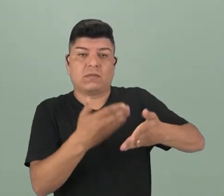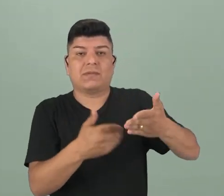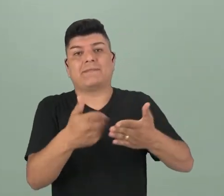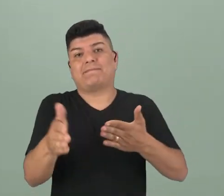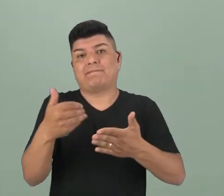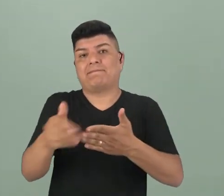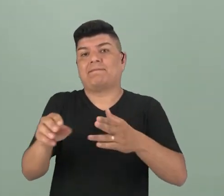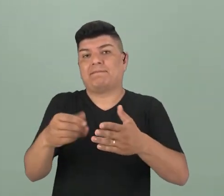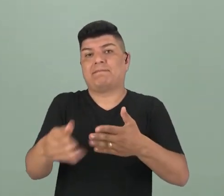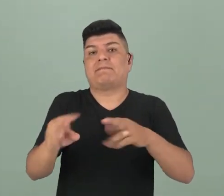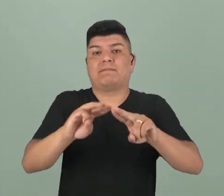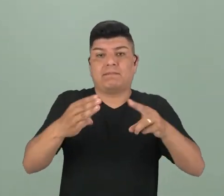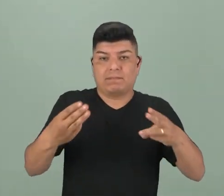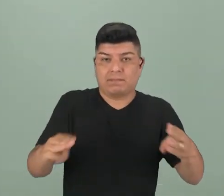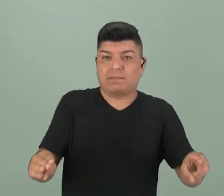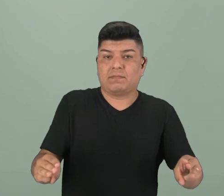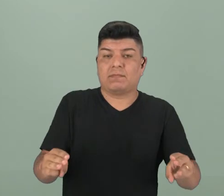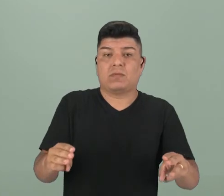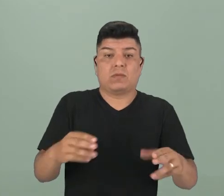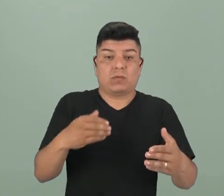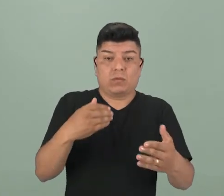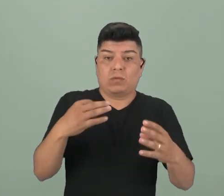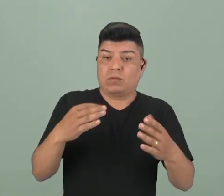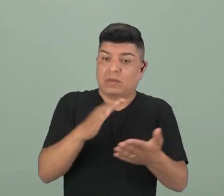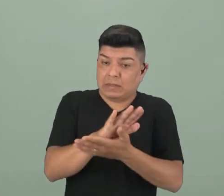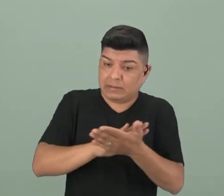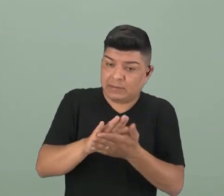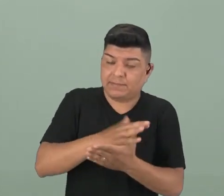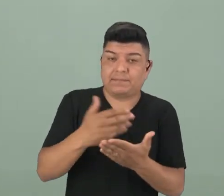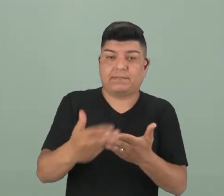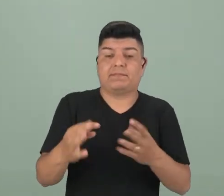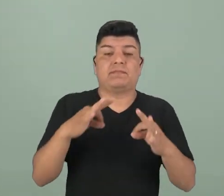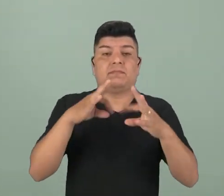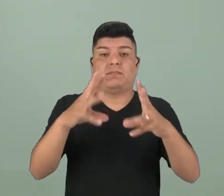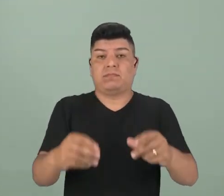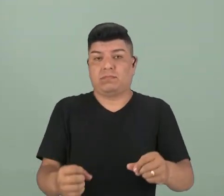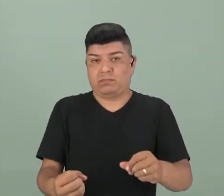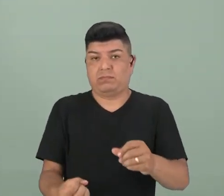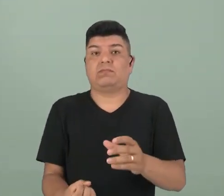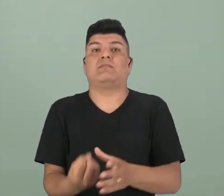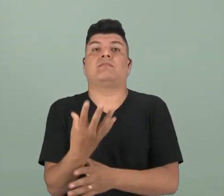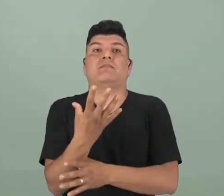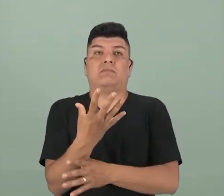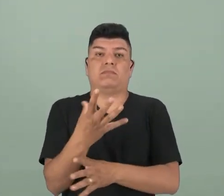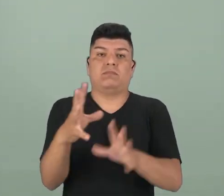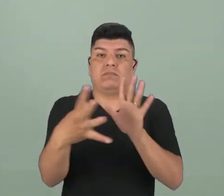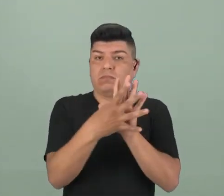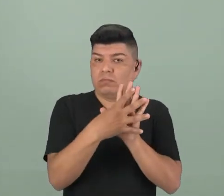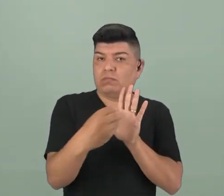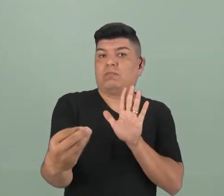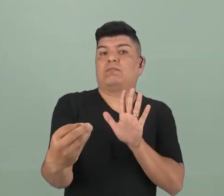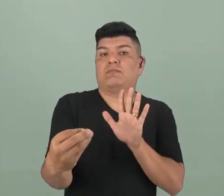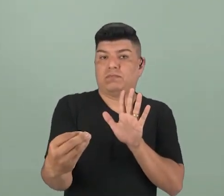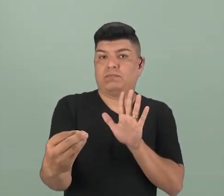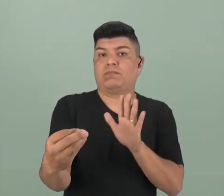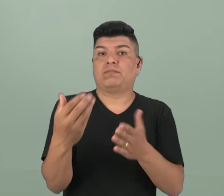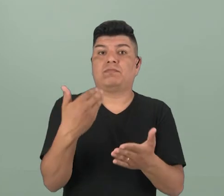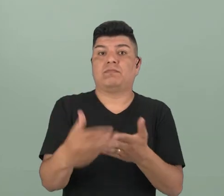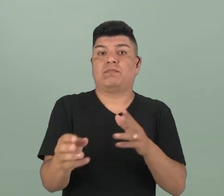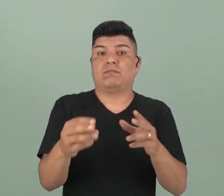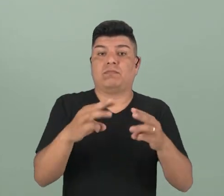dessa massa. E como nada se perde, nada se cria, essa perca de massa, ela vira